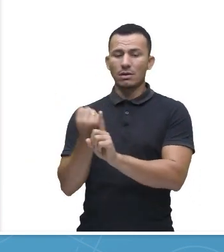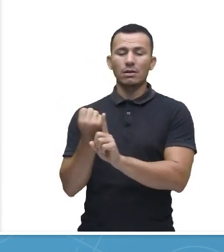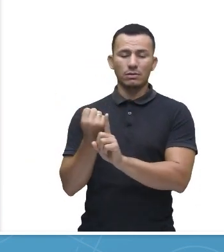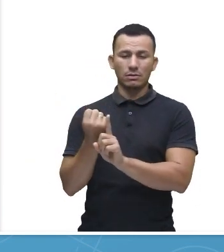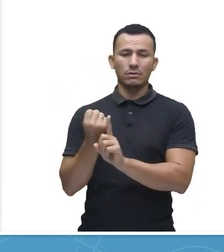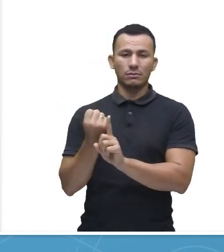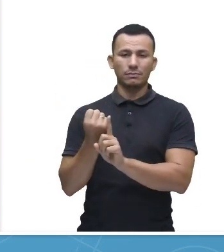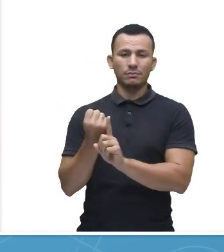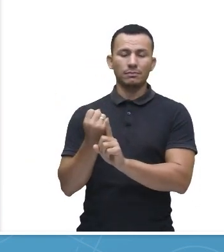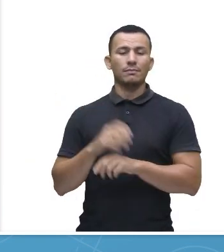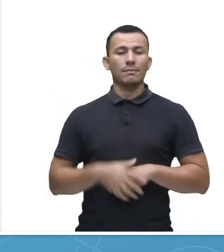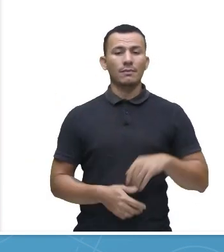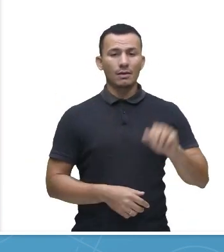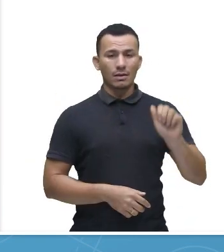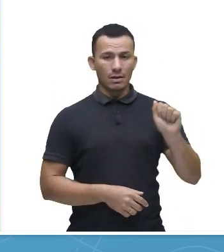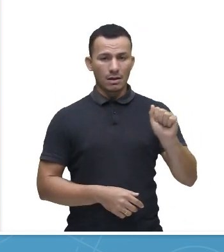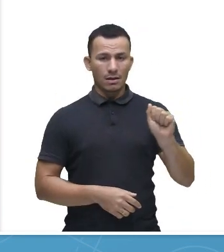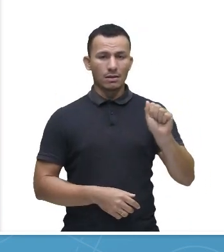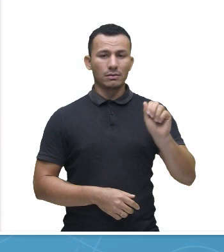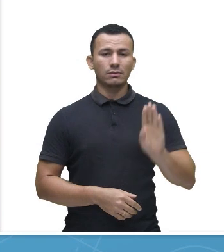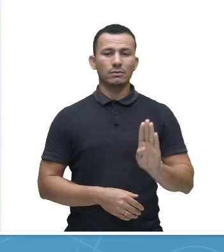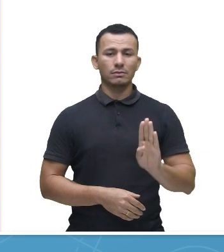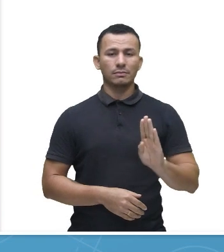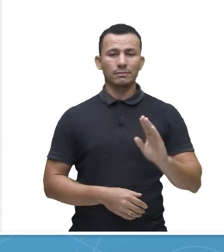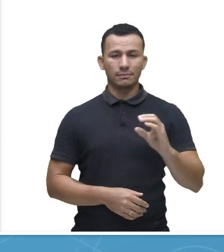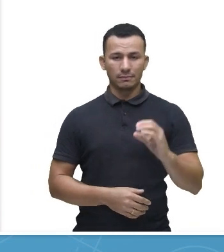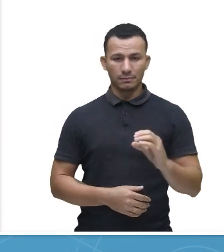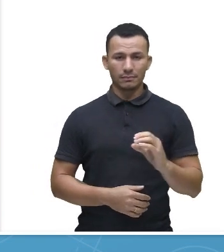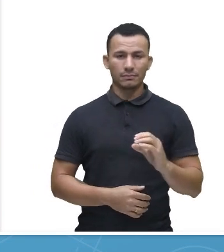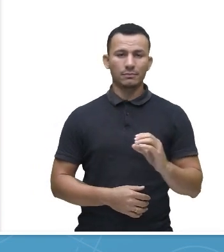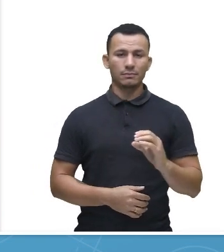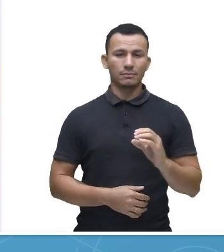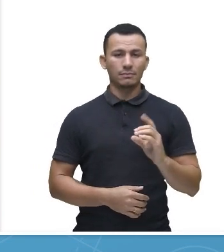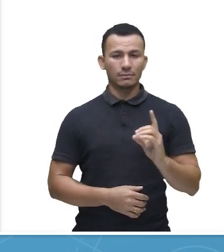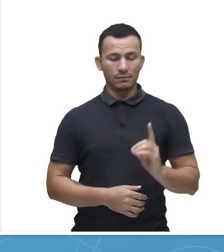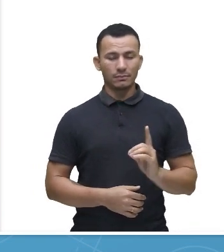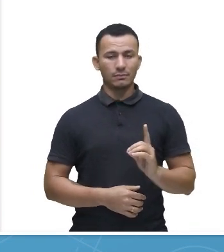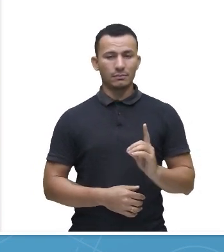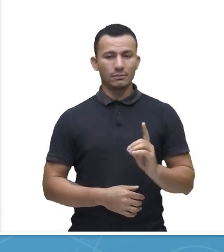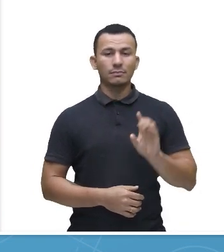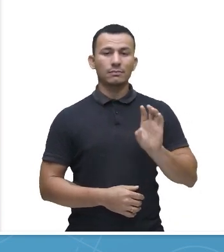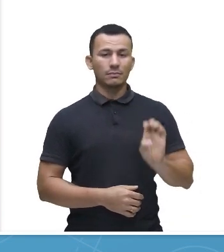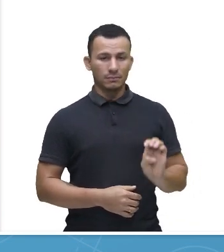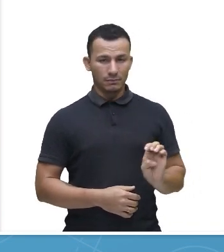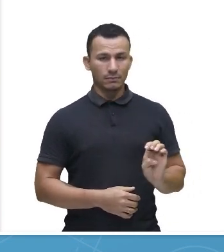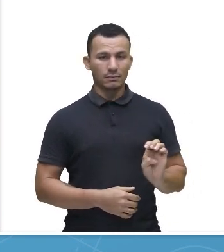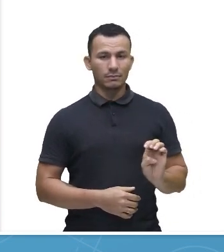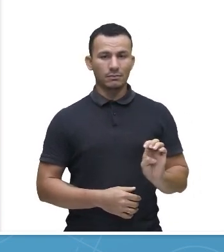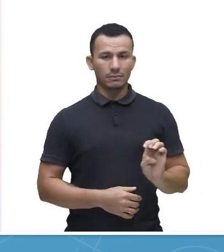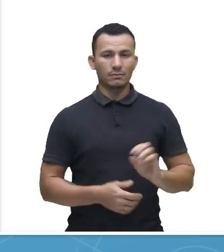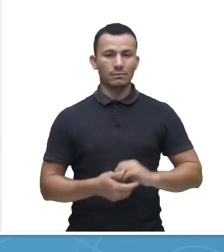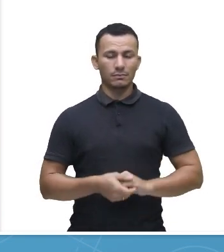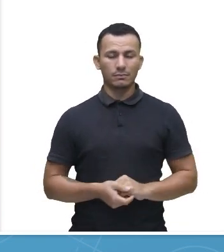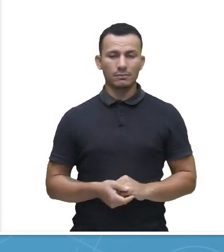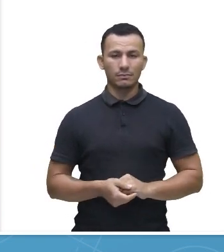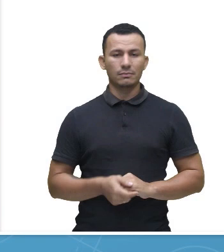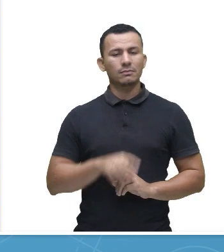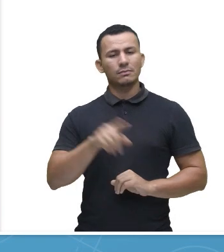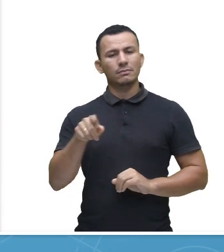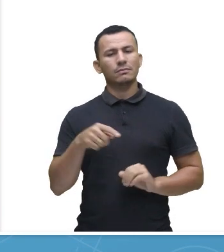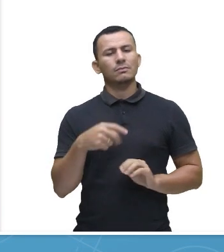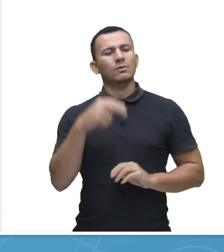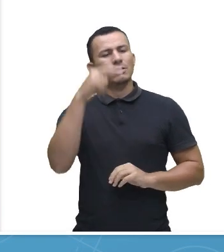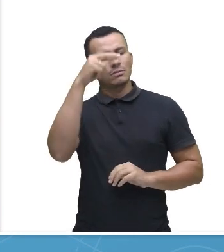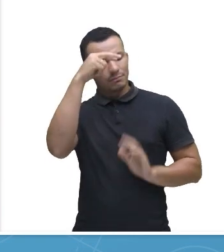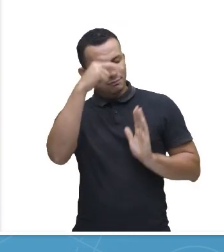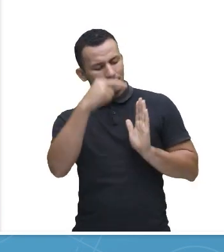pessoal? Letra A, letra B, letra C, letra D ou letra E? Analisem aí